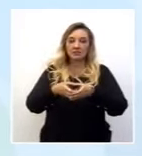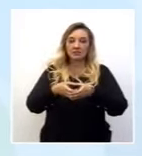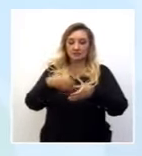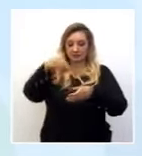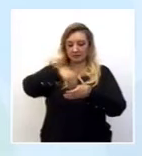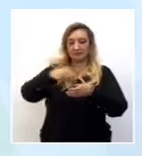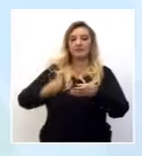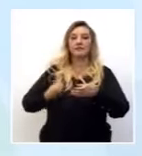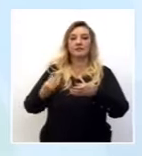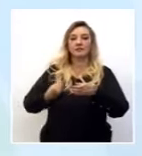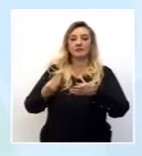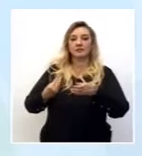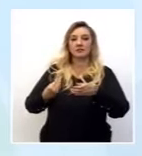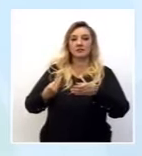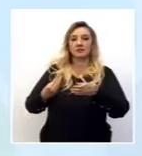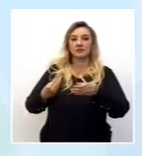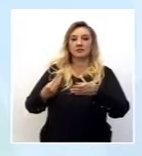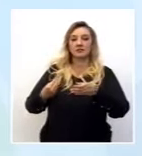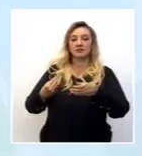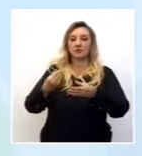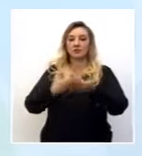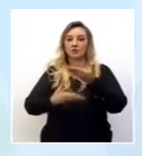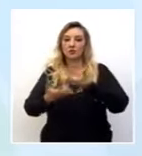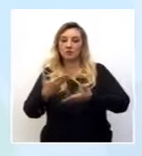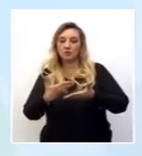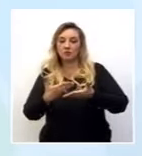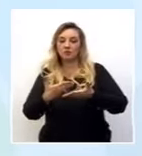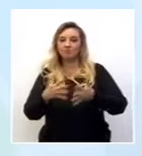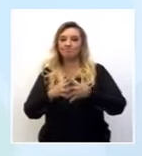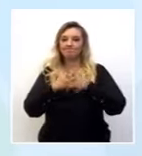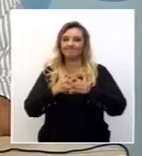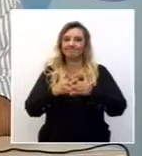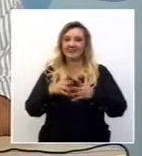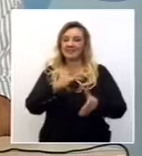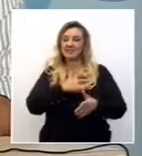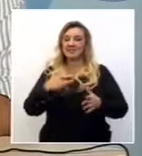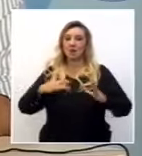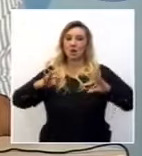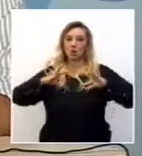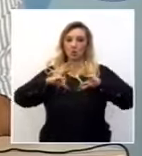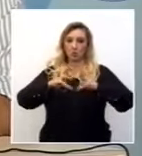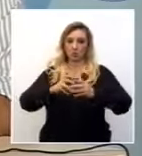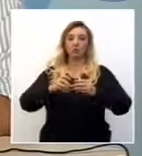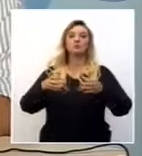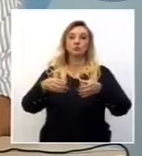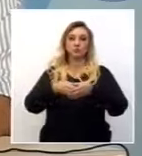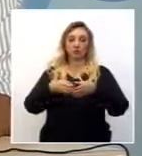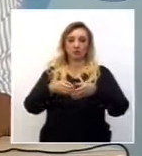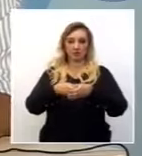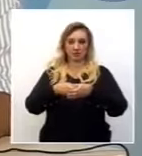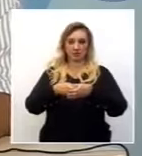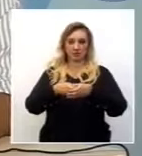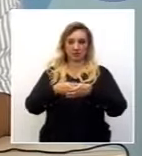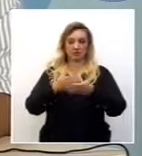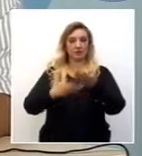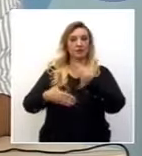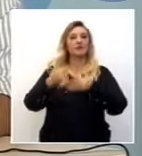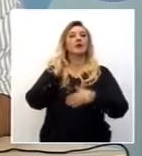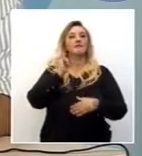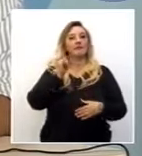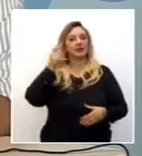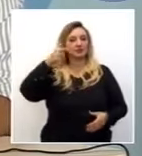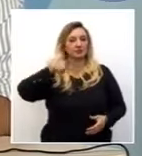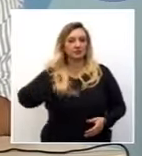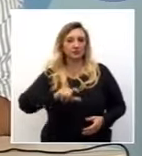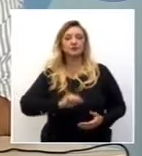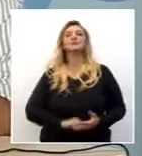vive, com um meio de intervir na saúde coletiva. Interessante. É super interessante, daí torno a dizer para